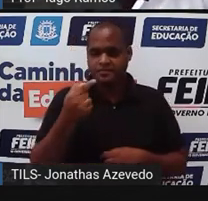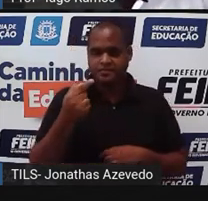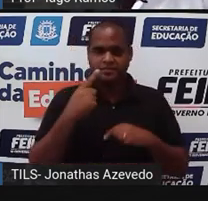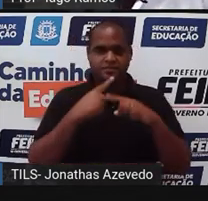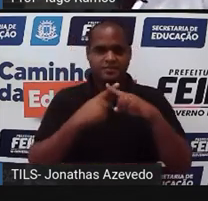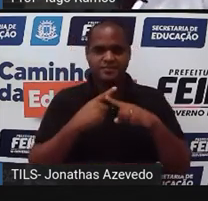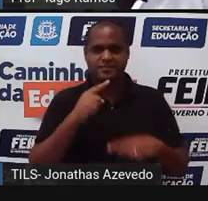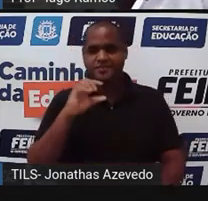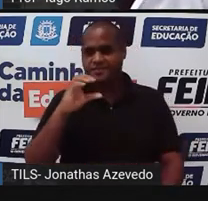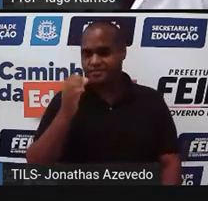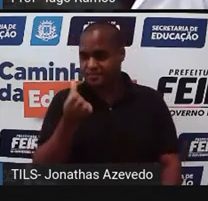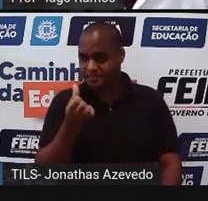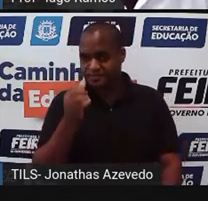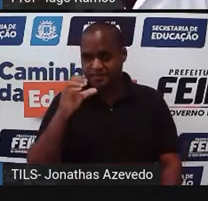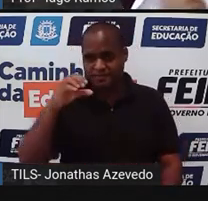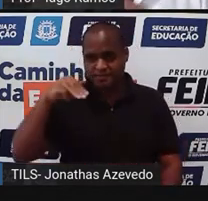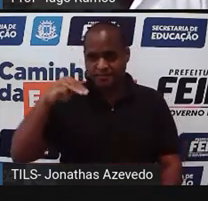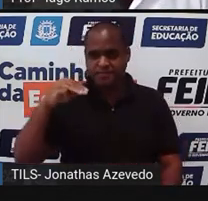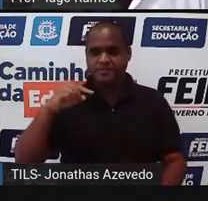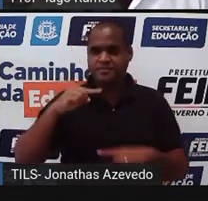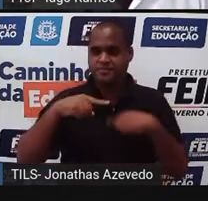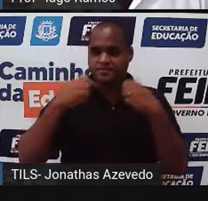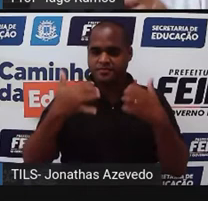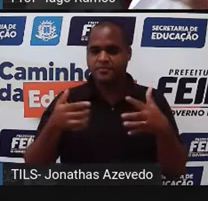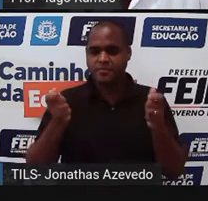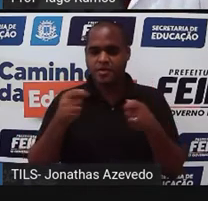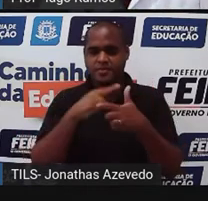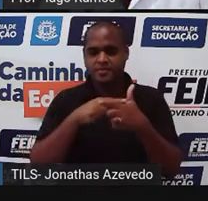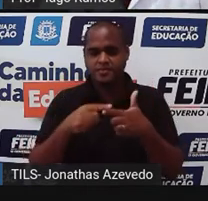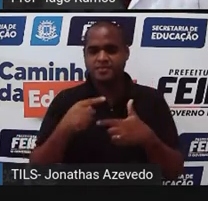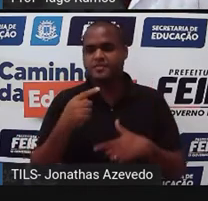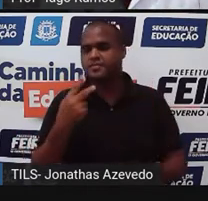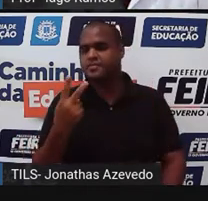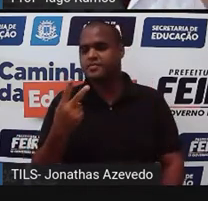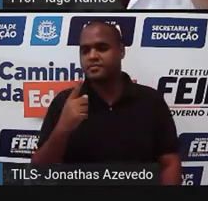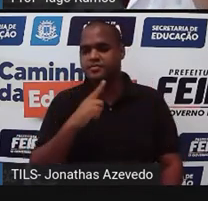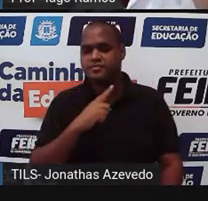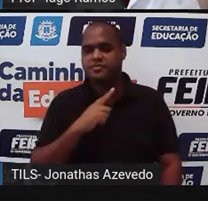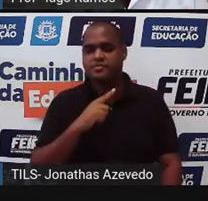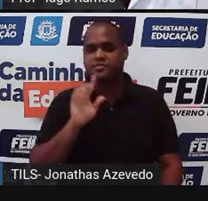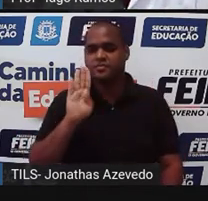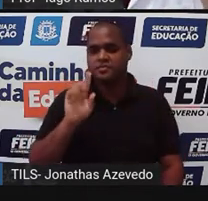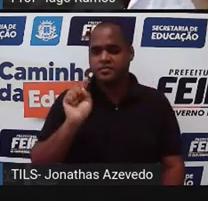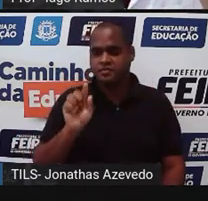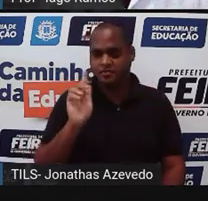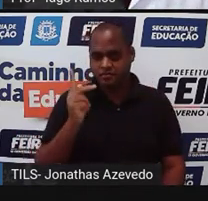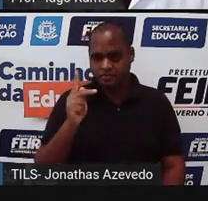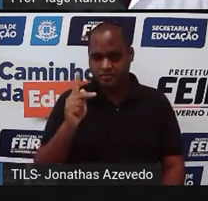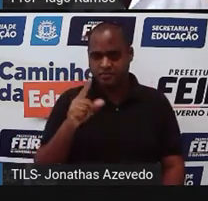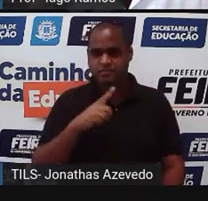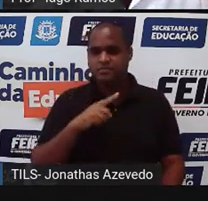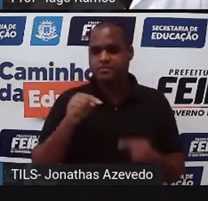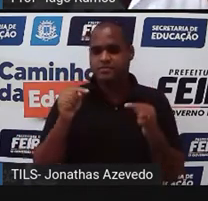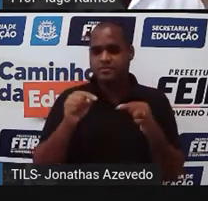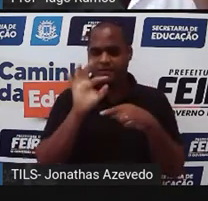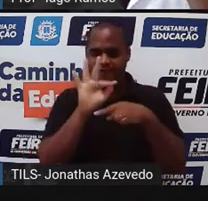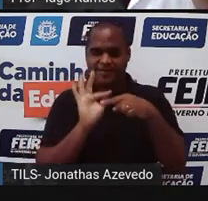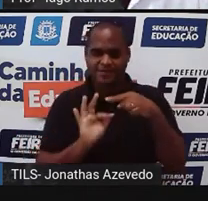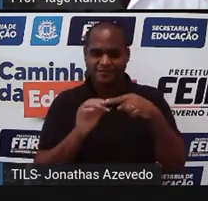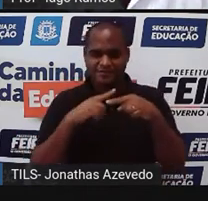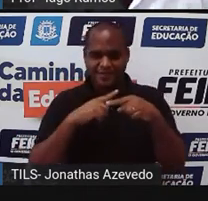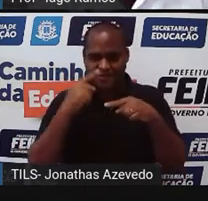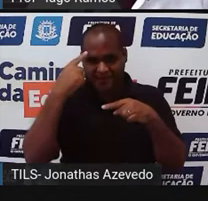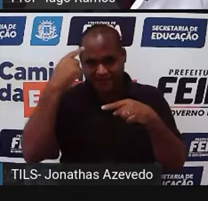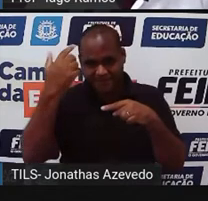x 6 cm só que depois tem que dividir por dois lembra que aquele BV zagat tava uma fração com dois